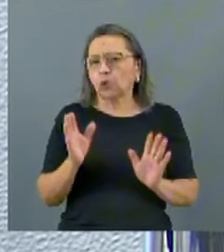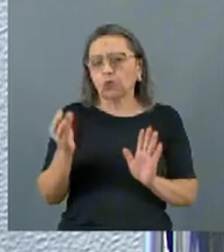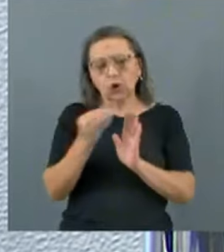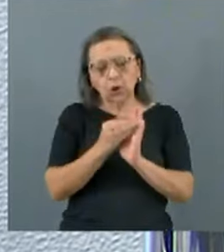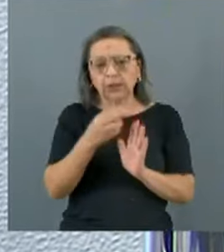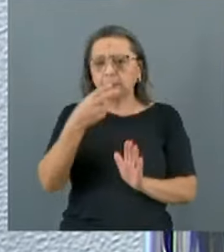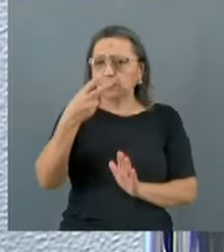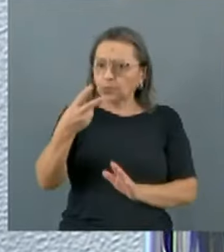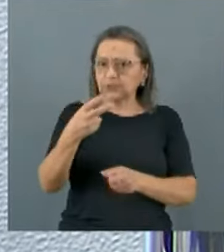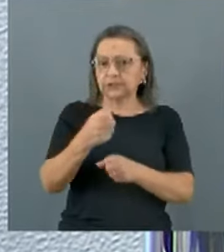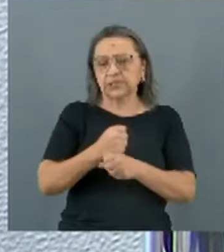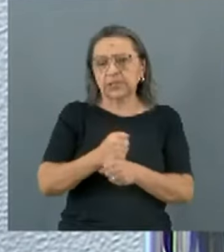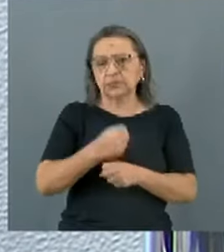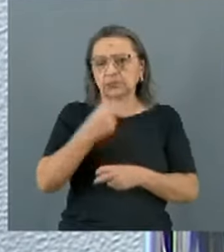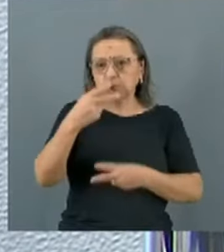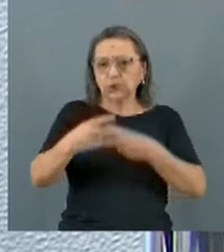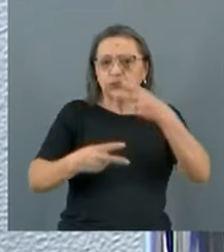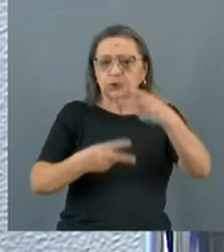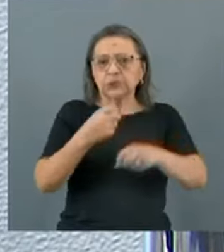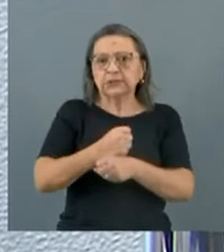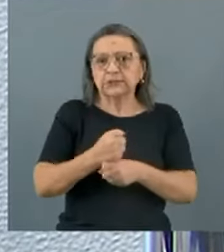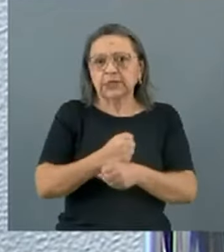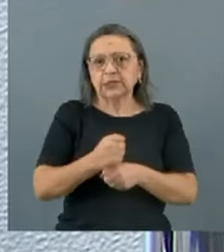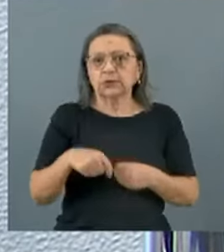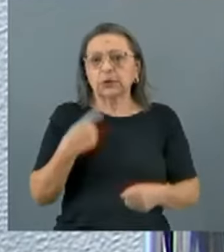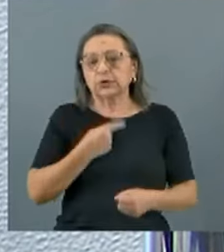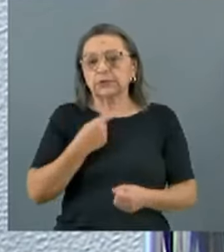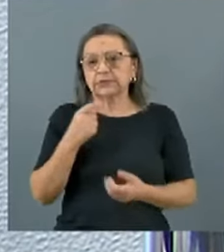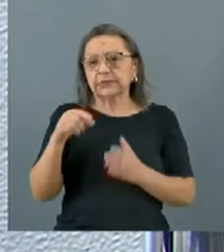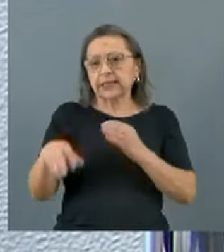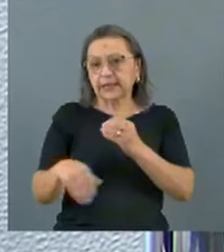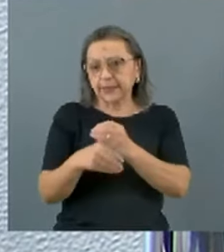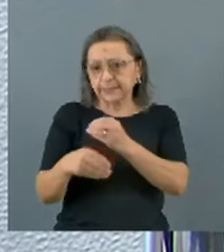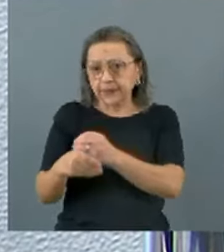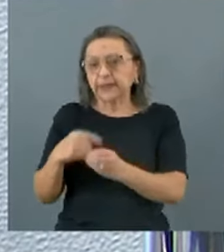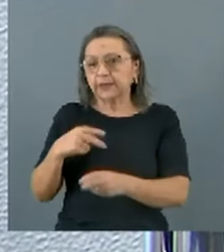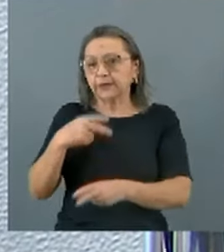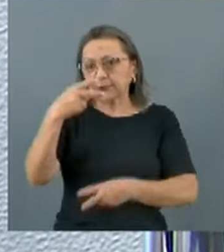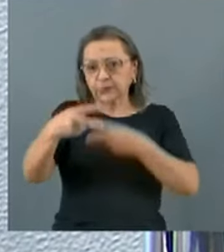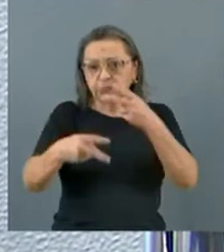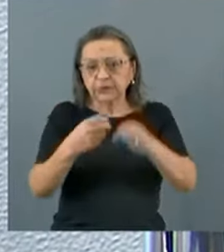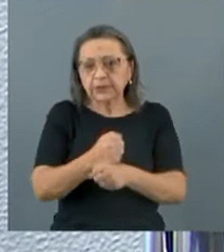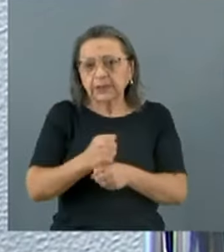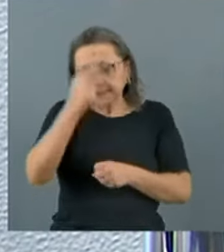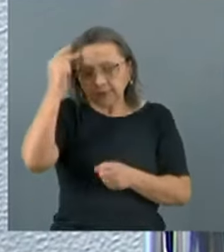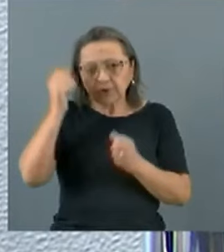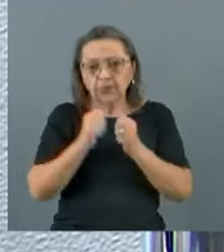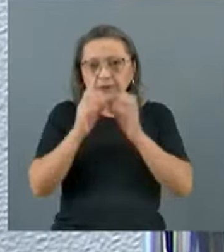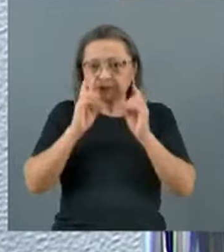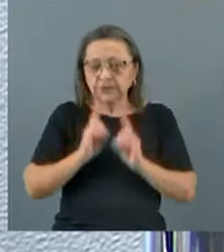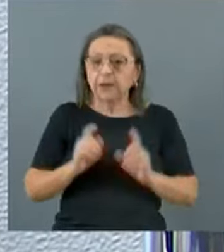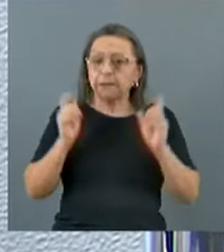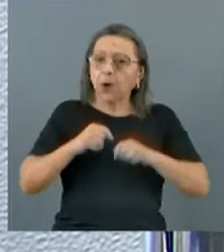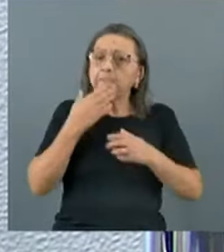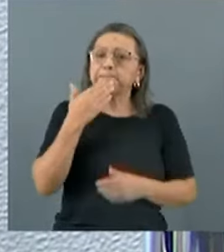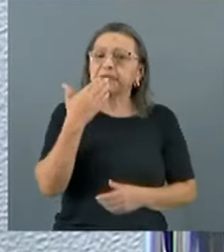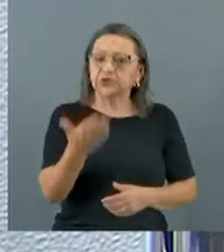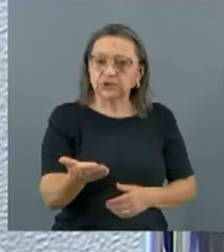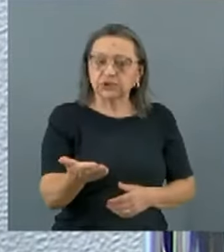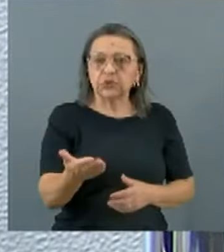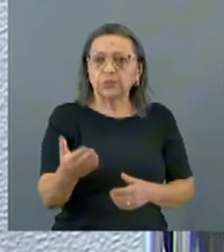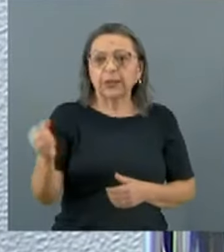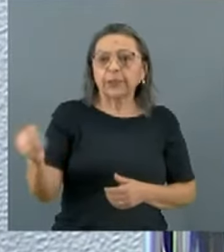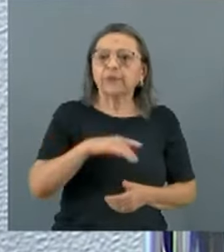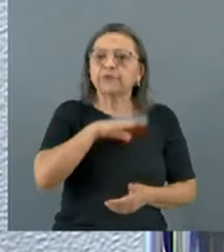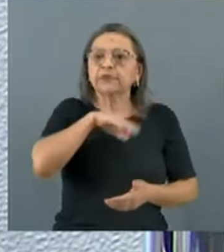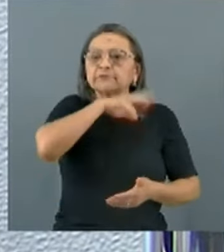2 anos com as nossas emendas, de que a cada 2 anos as pessoas possam pedir uma nova